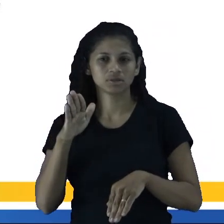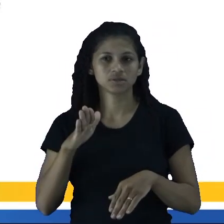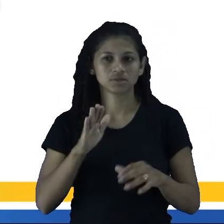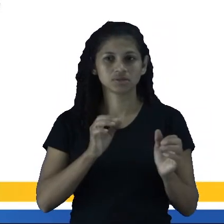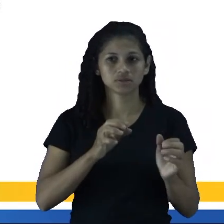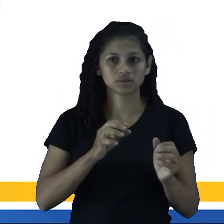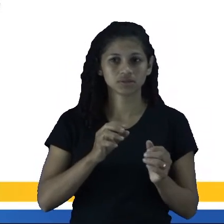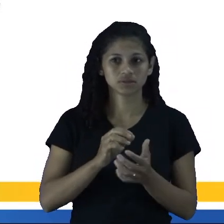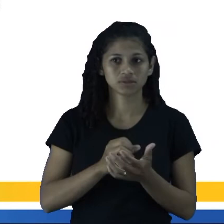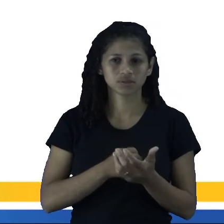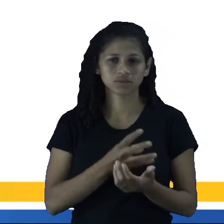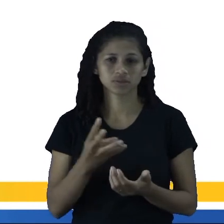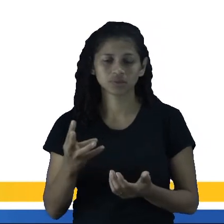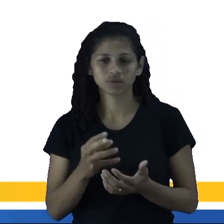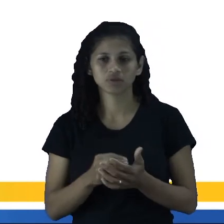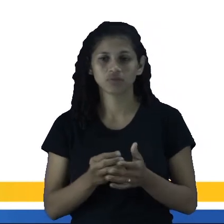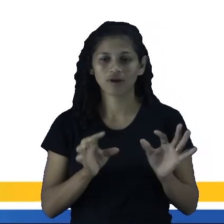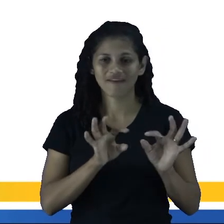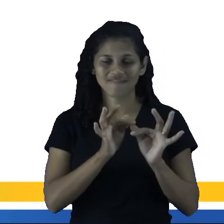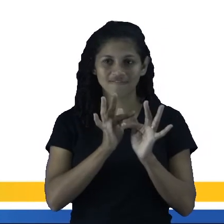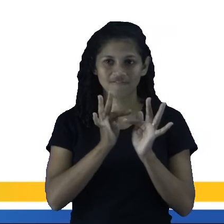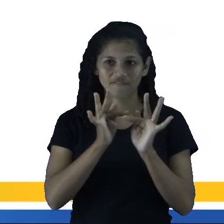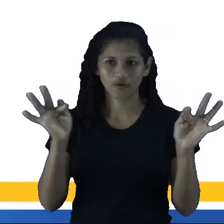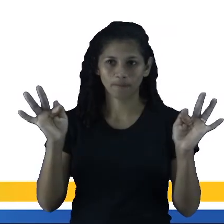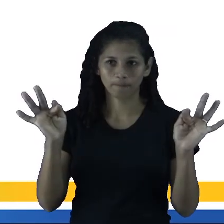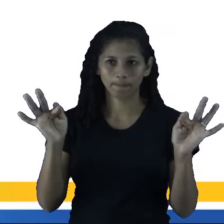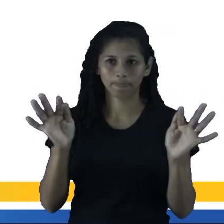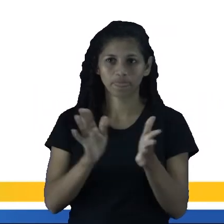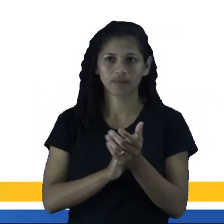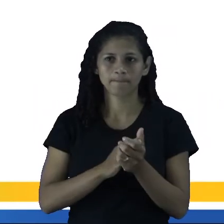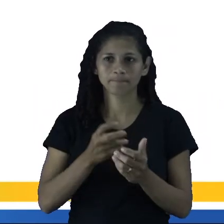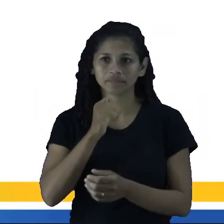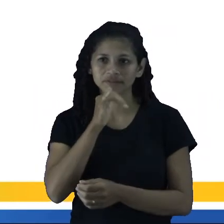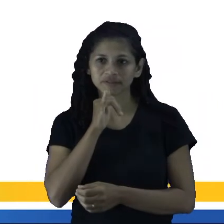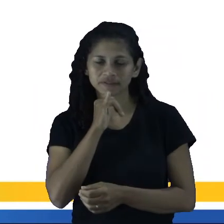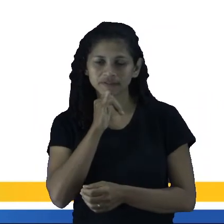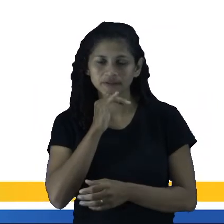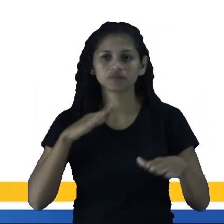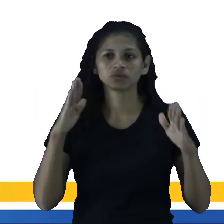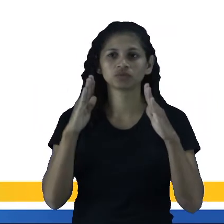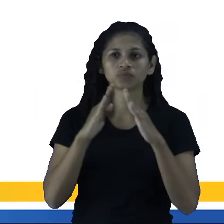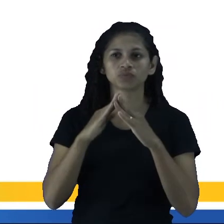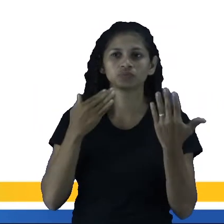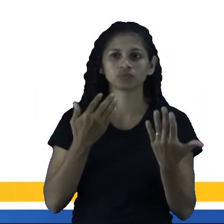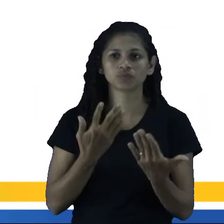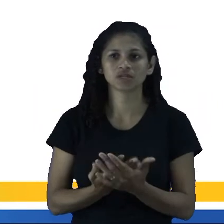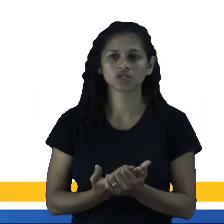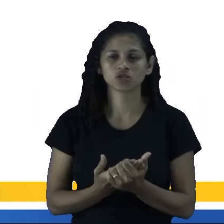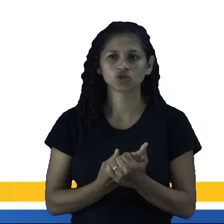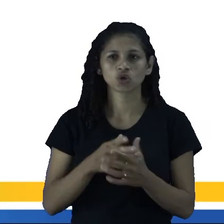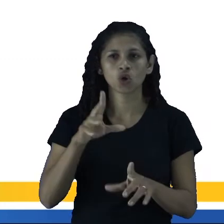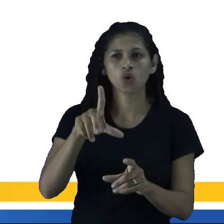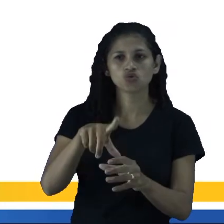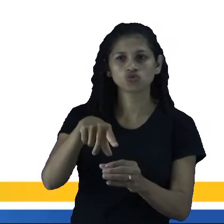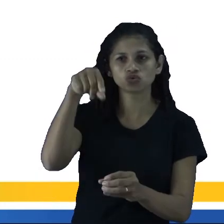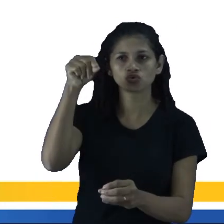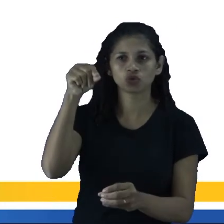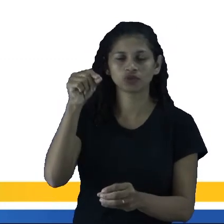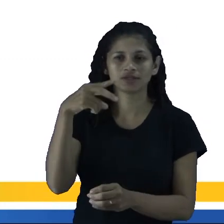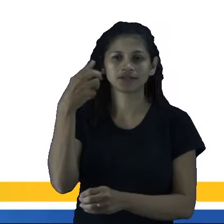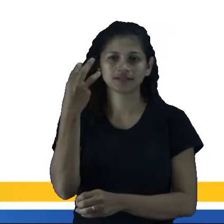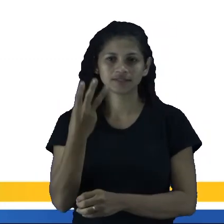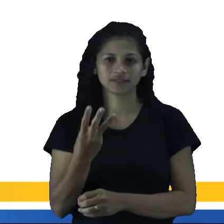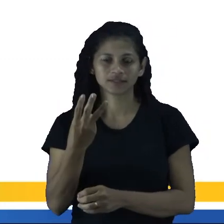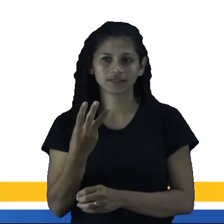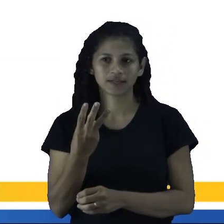fórmula. Exemplo. Em uma escola fará um sorteio de 3 ingressos, um